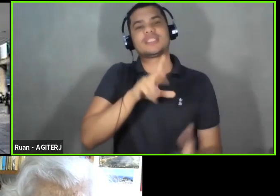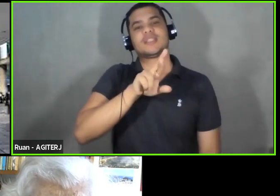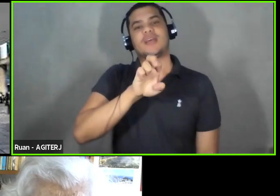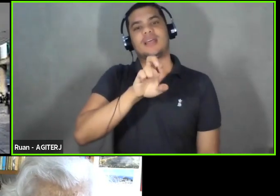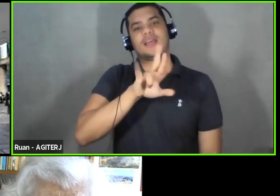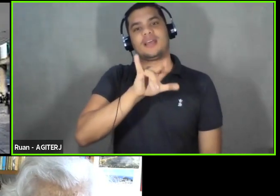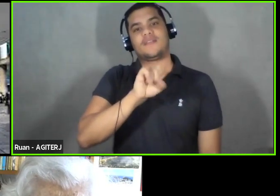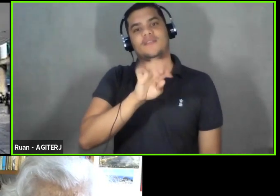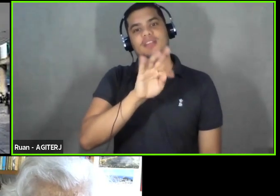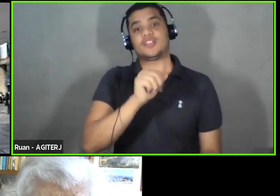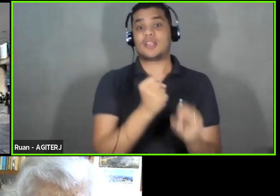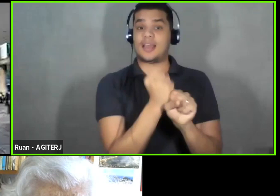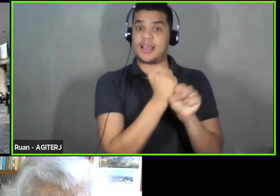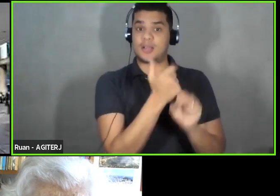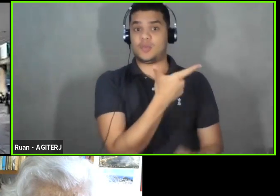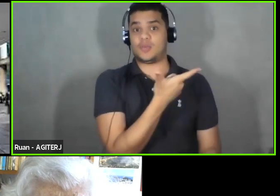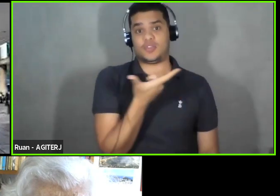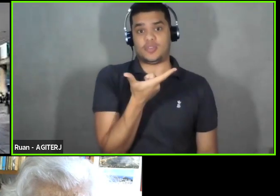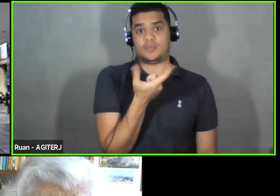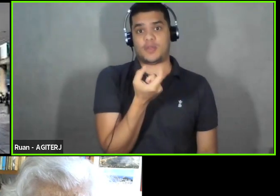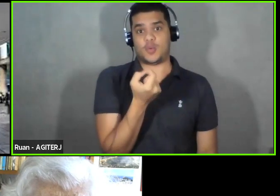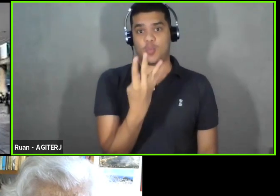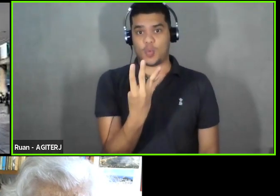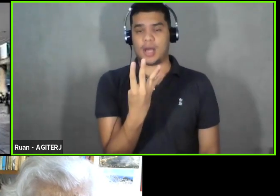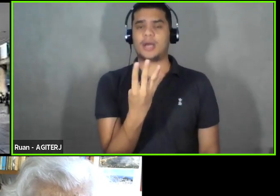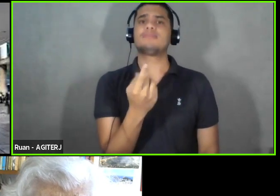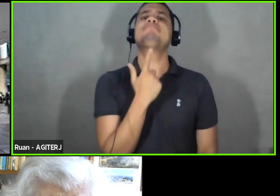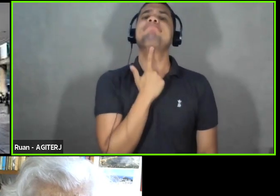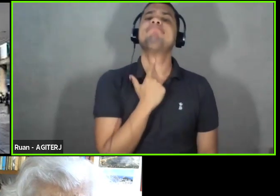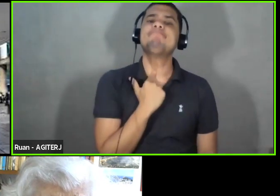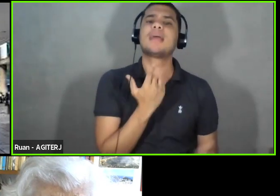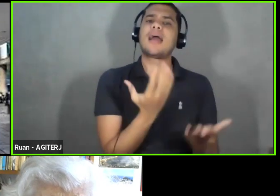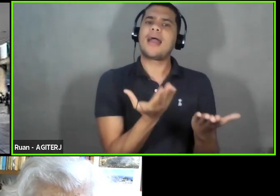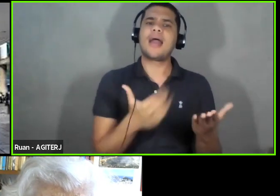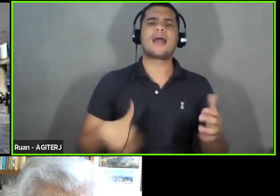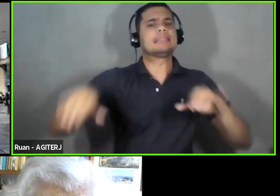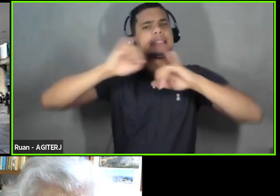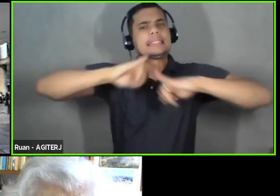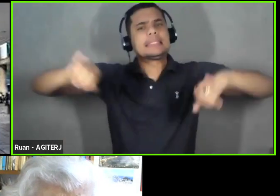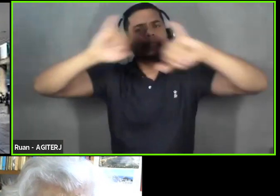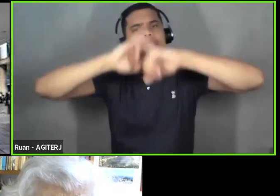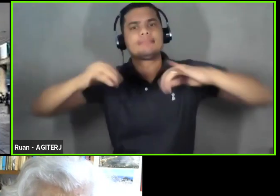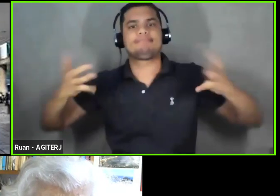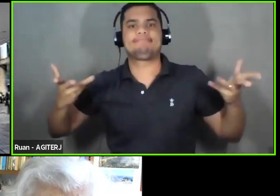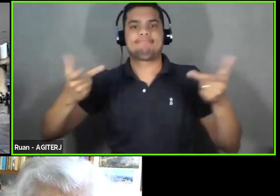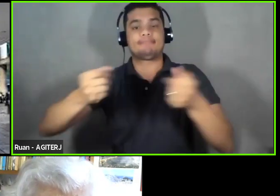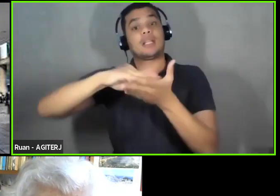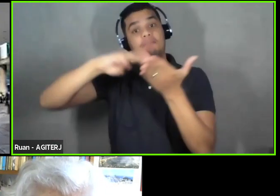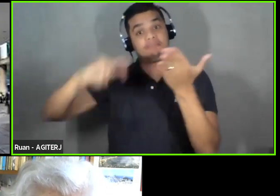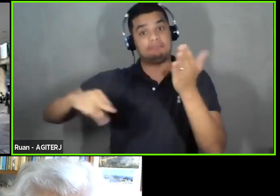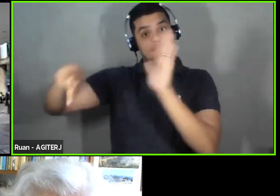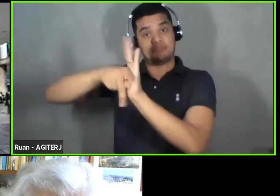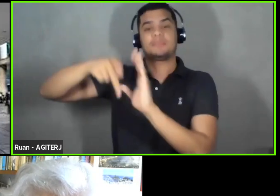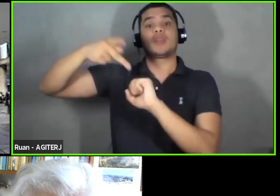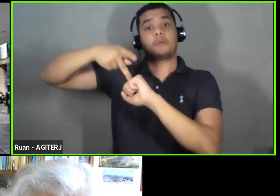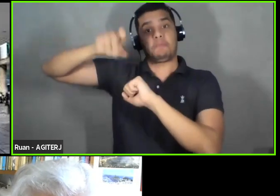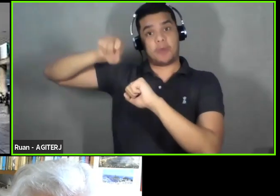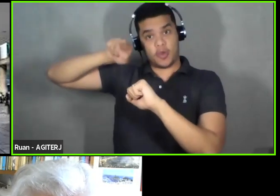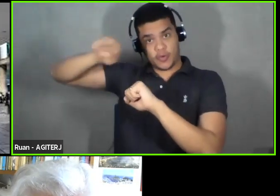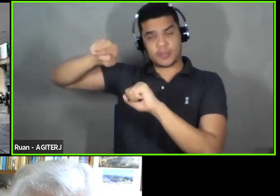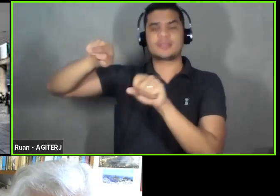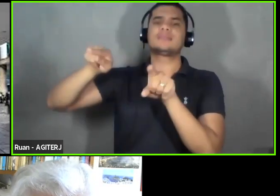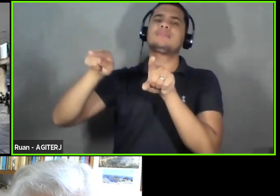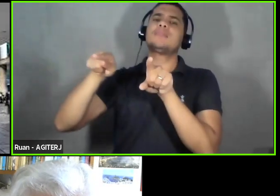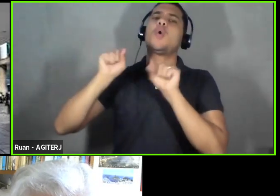se deveu à vontade de divulgar as excelentes monografias da especialização em tradução, que